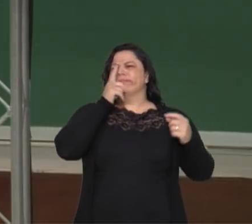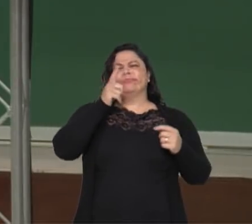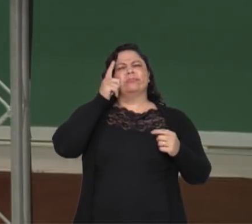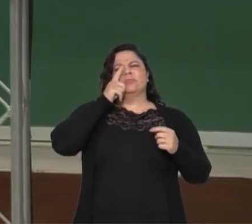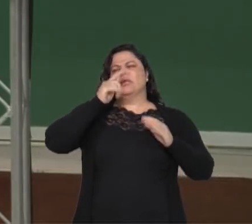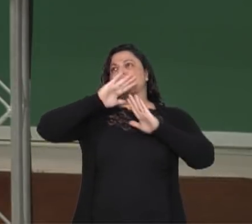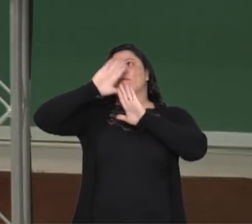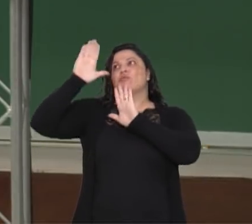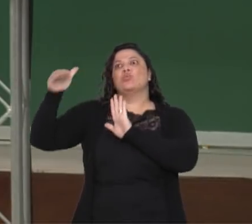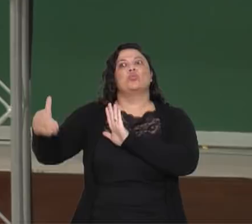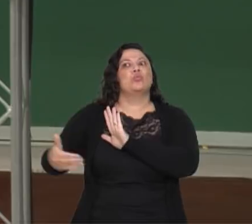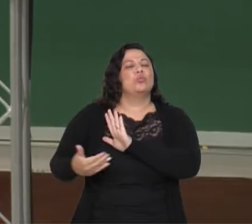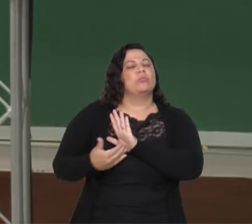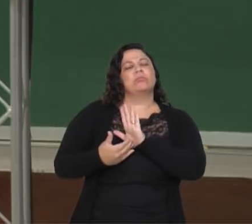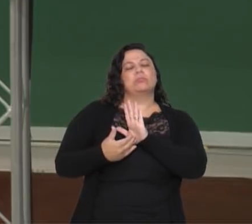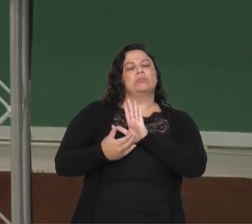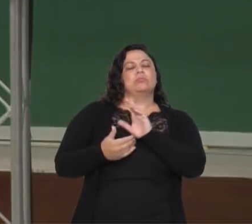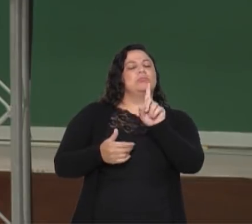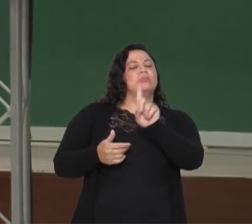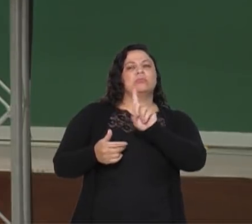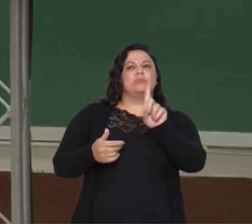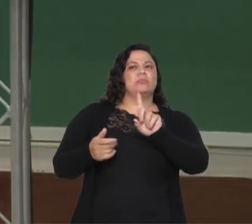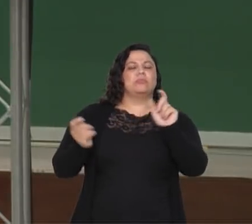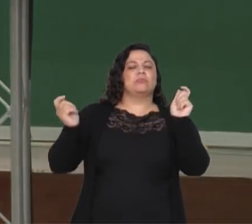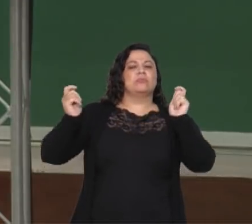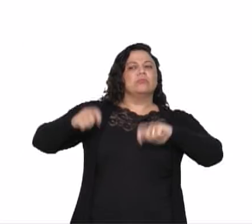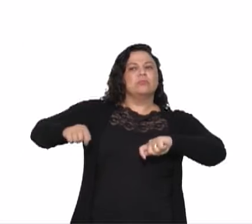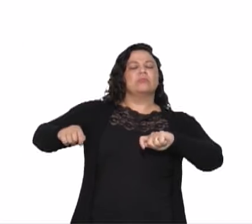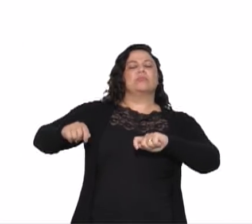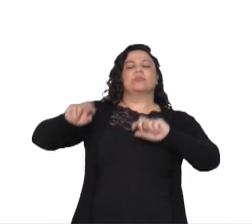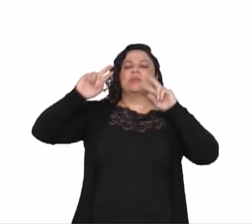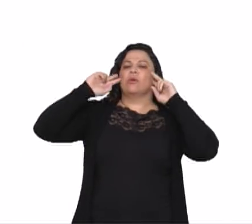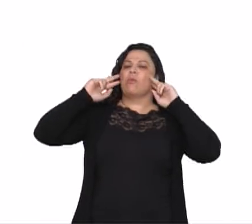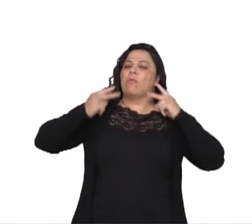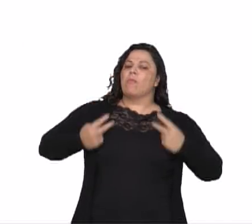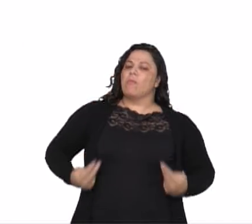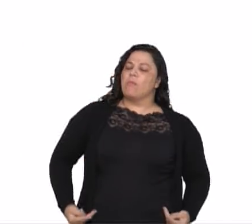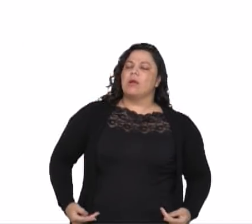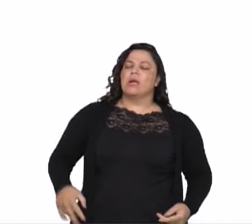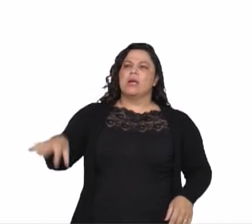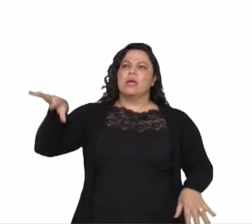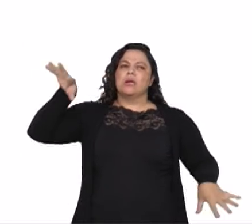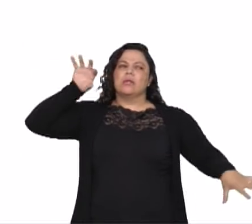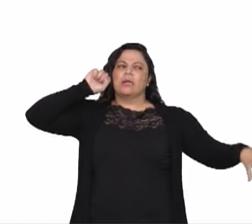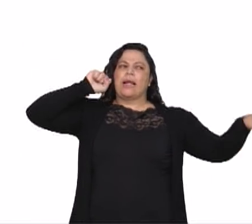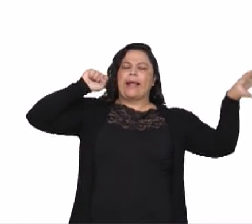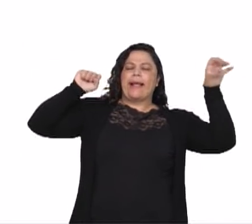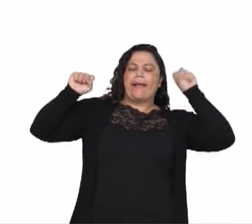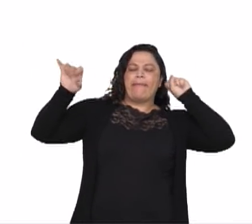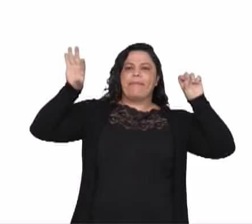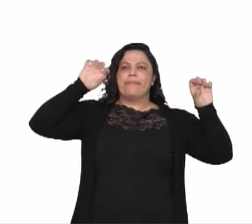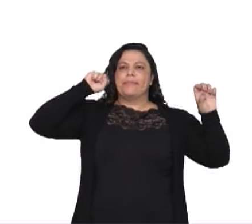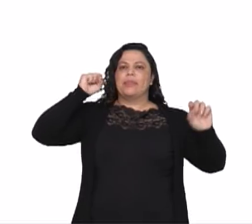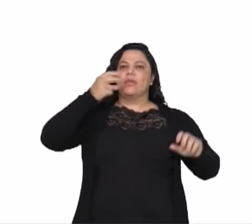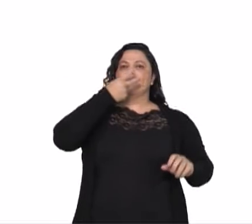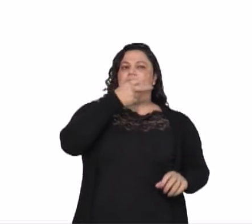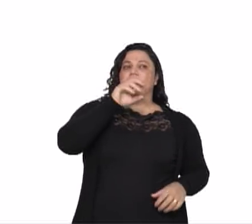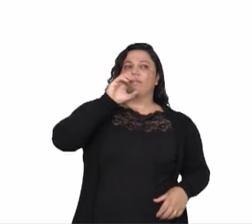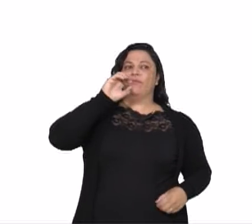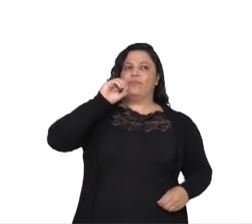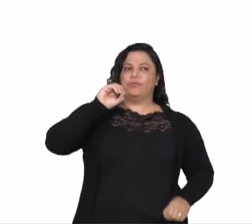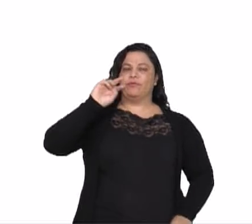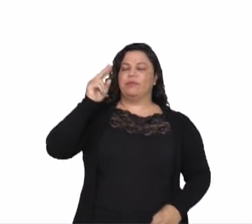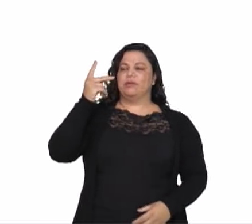tudo não. Isso porque a capacidade humana de apreensão do som, ela fica entre 20 Hz